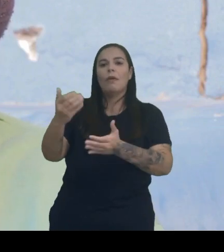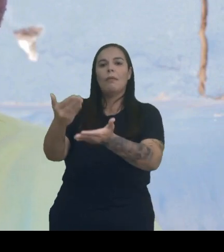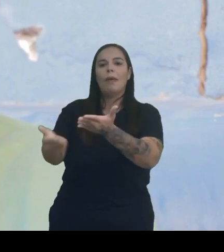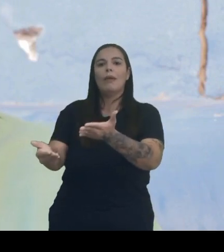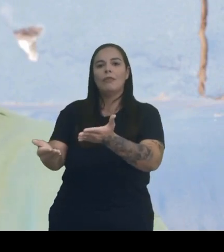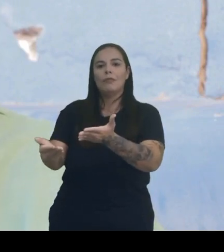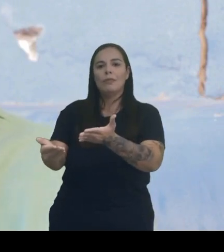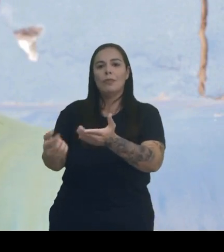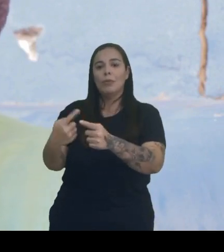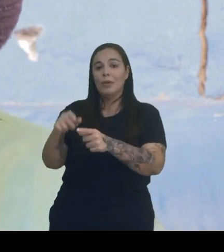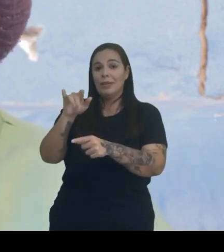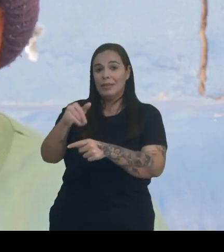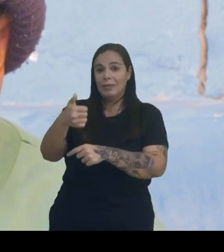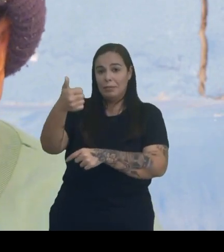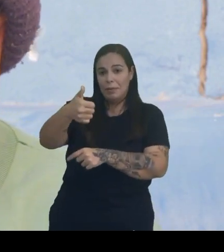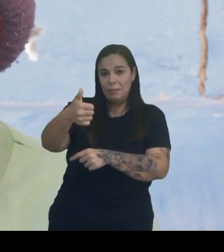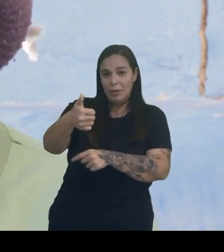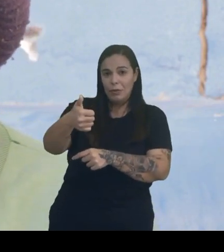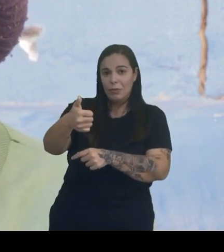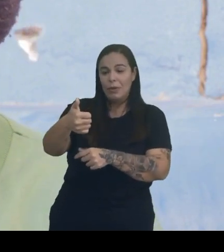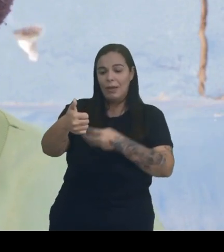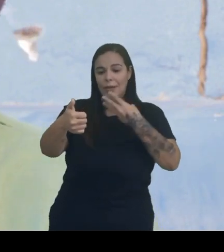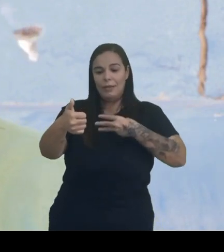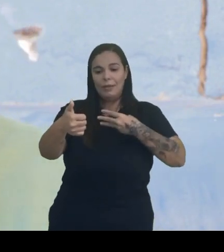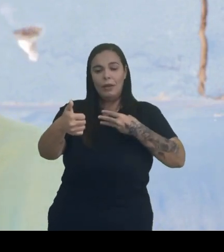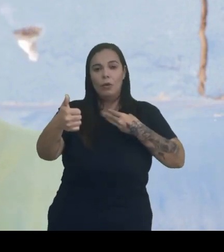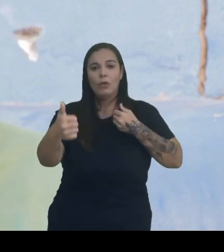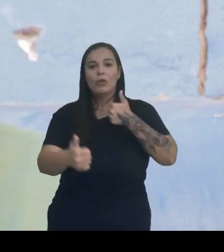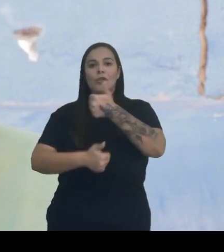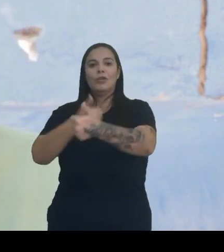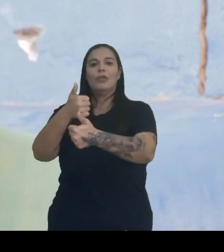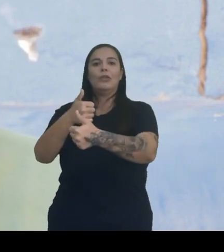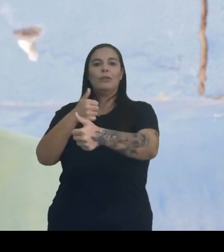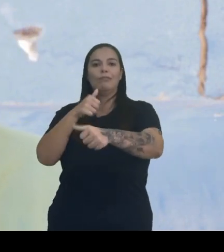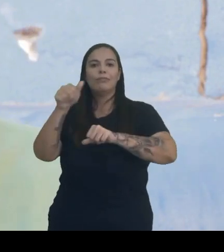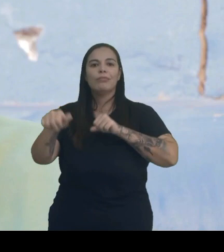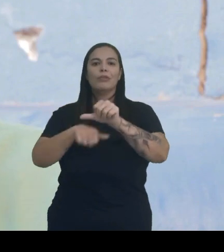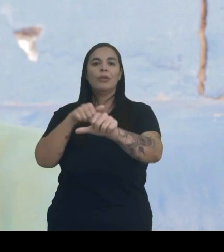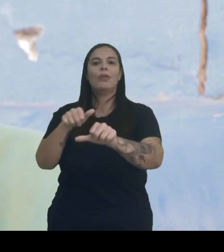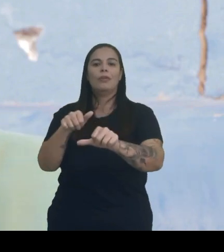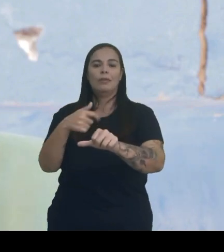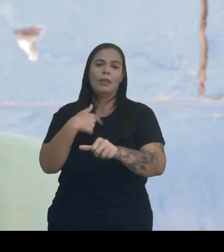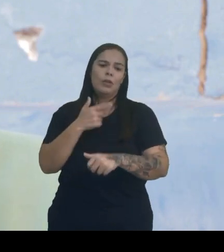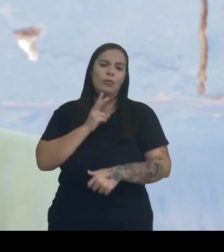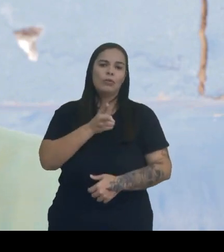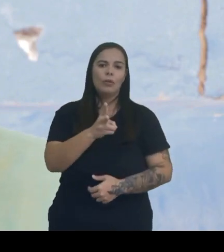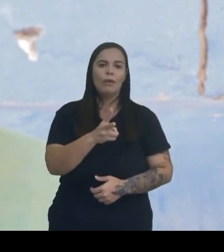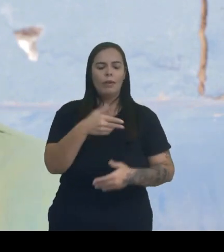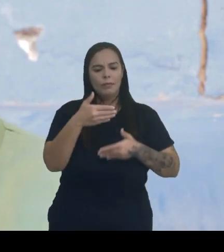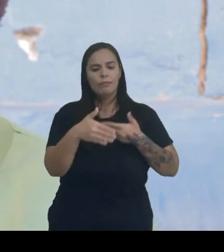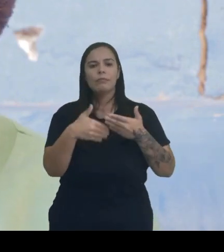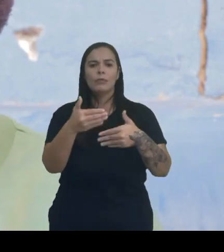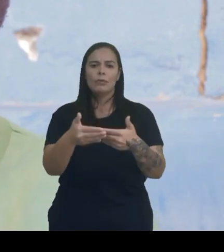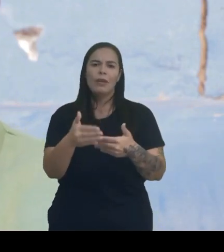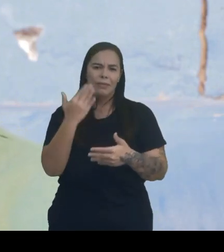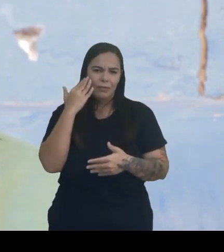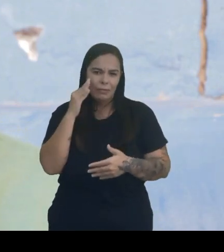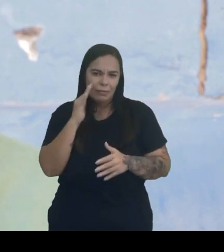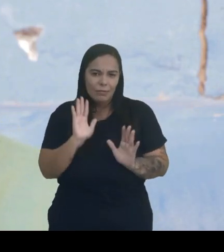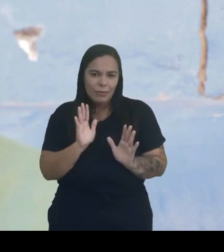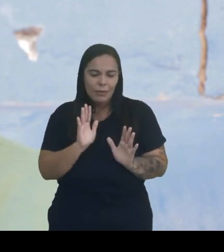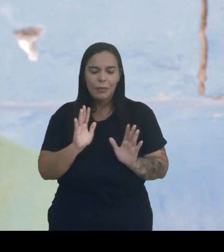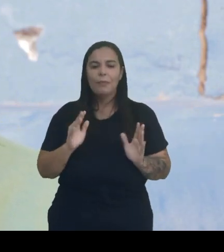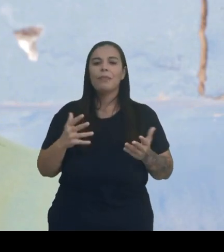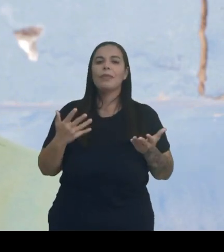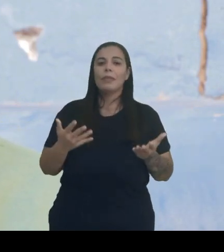é a segunda, o terceiro quer passar a ser segundo. Mas eu, como primeiro, continuava. E assim por diante. Deu para entender? Então,